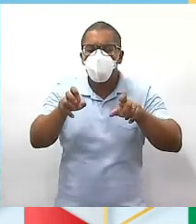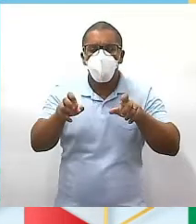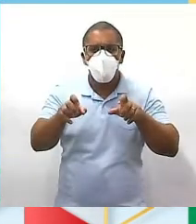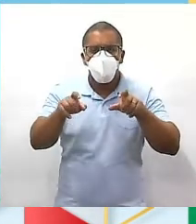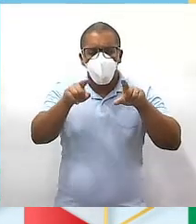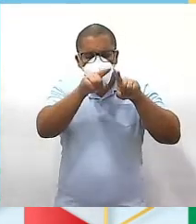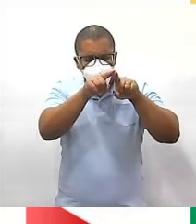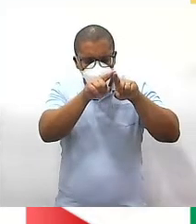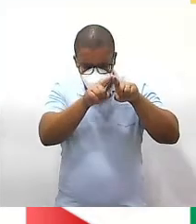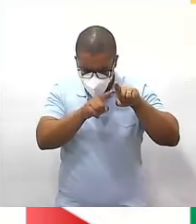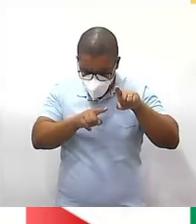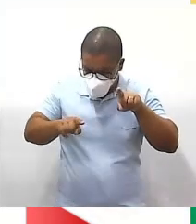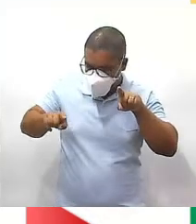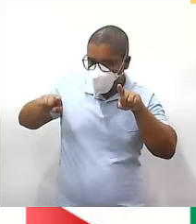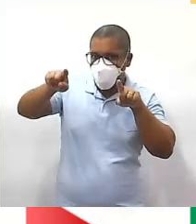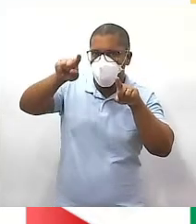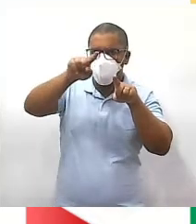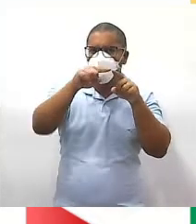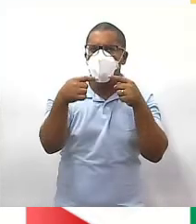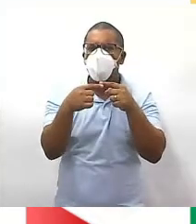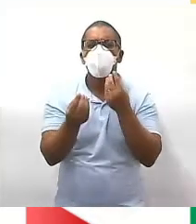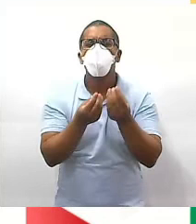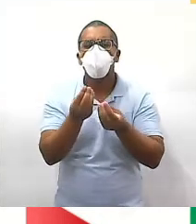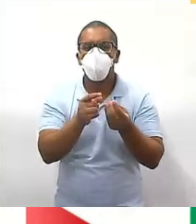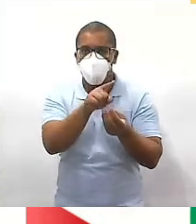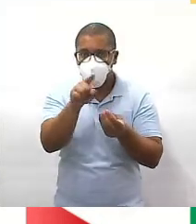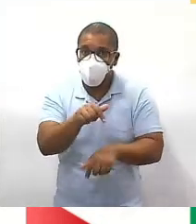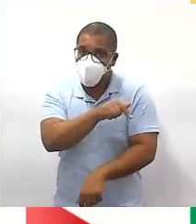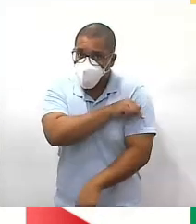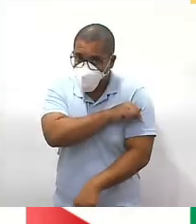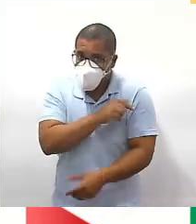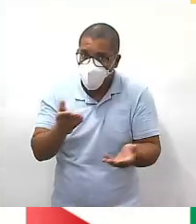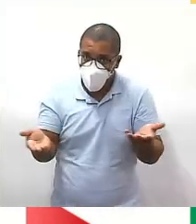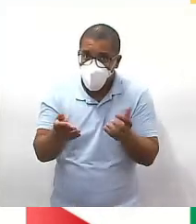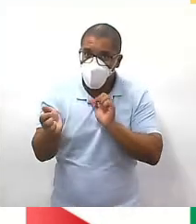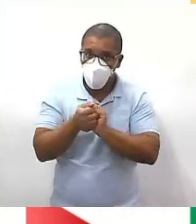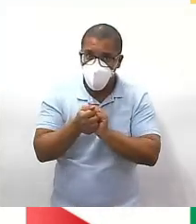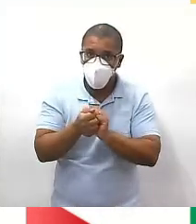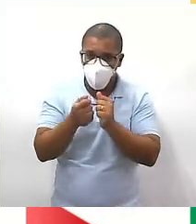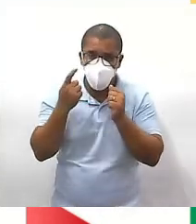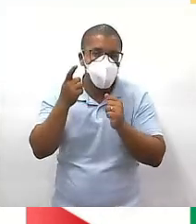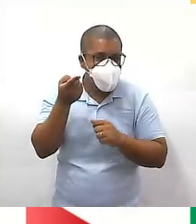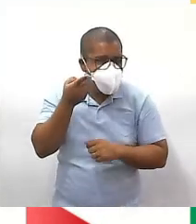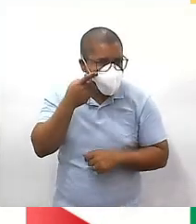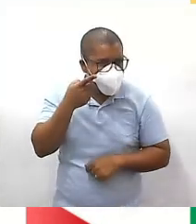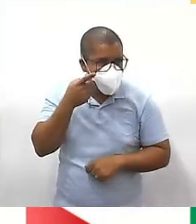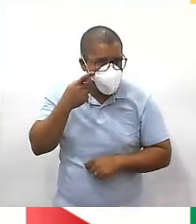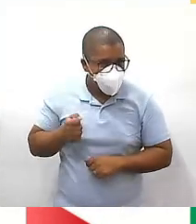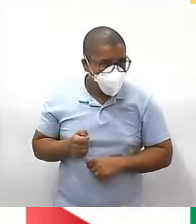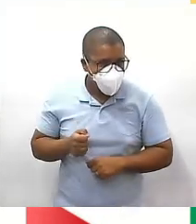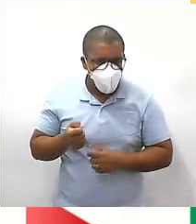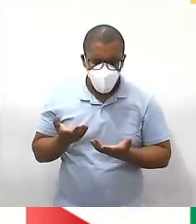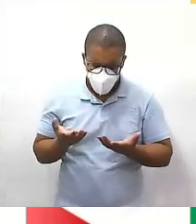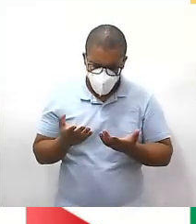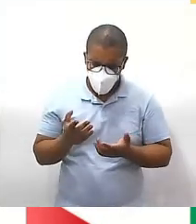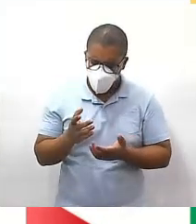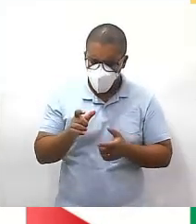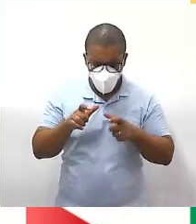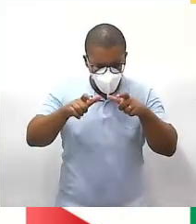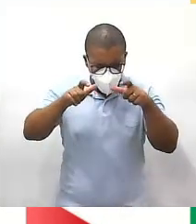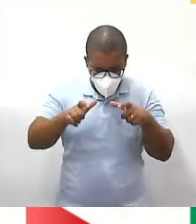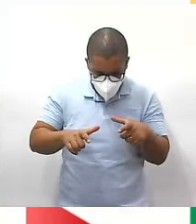lugar geométrico. Para a turma do sétimo ano aí que está plugado conosco. Preste atenção, gente. Mas o que é